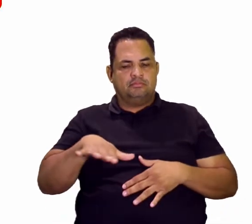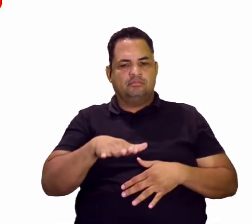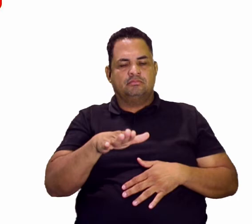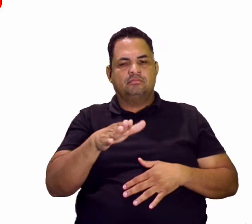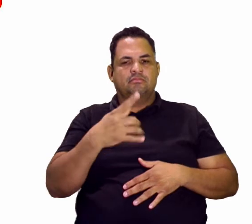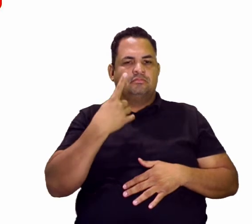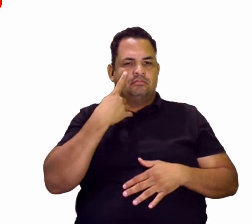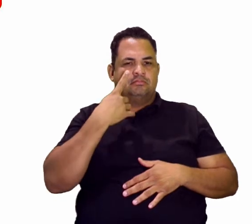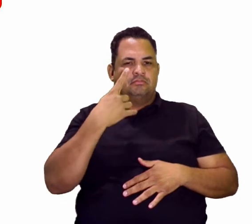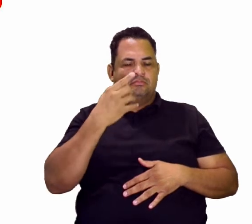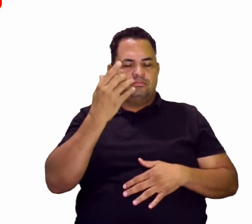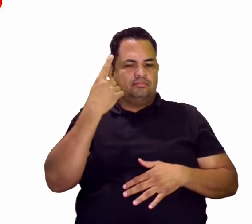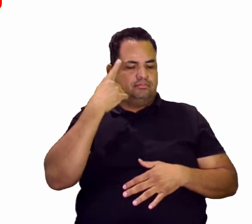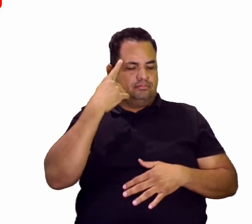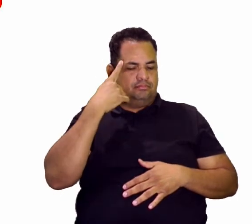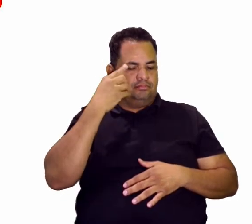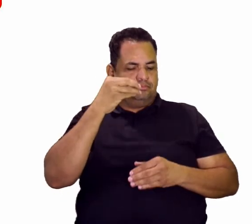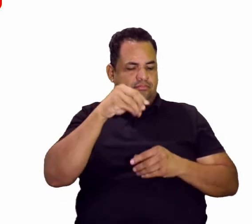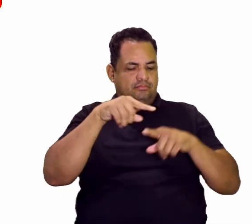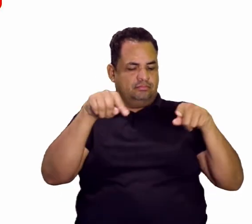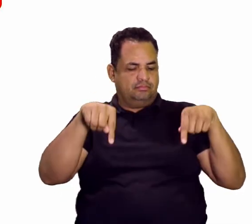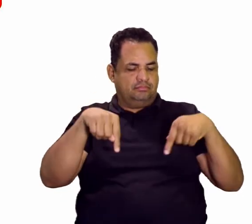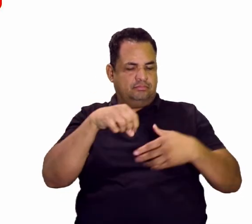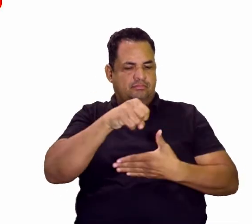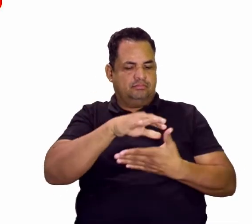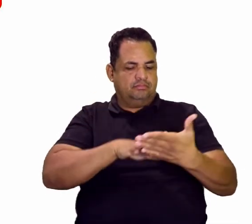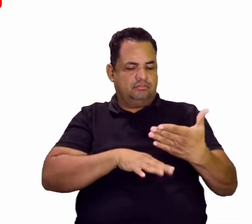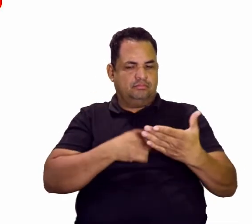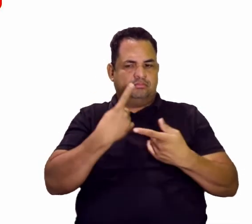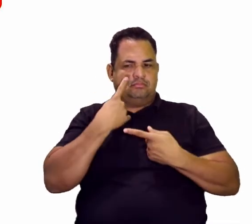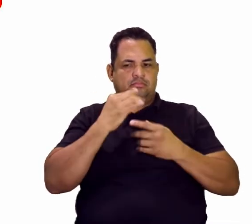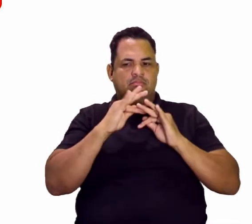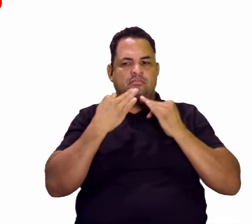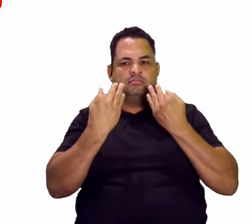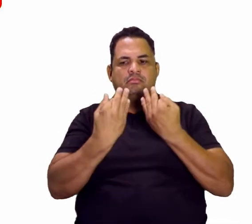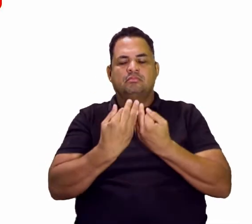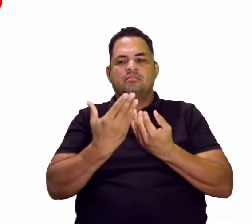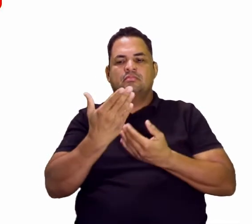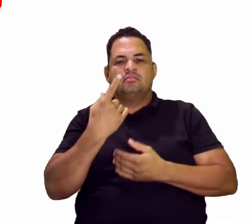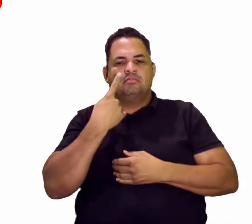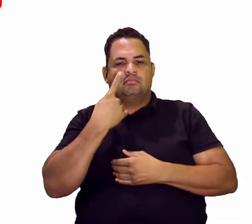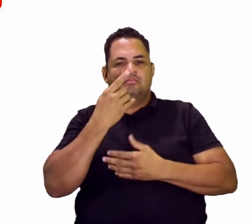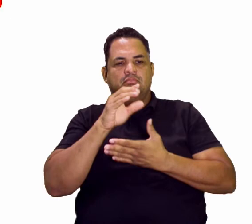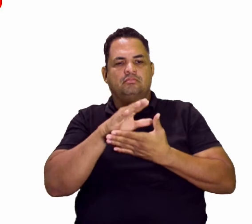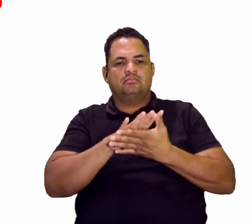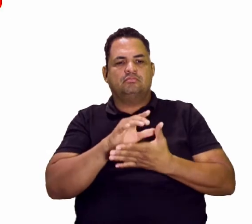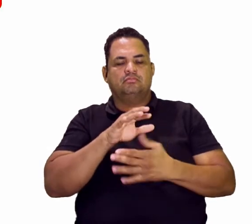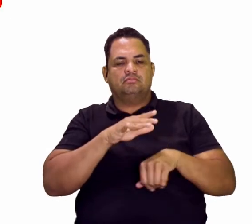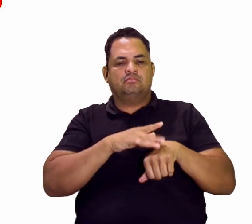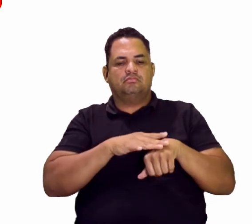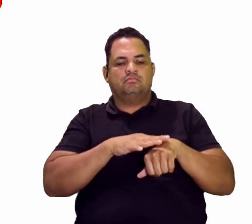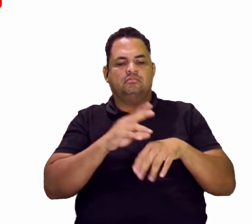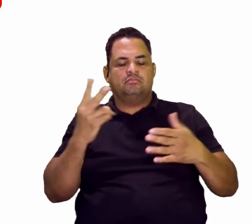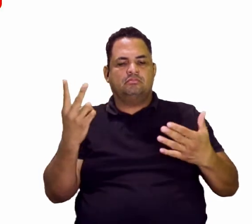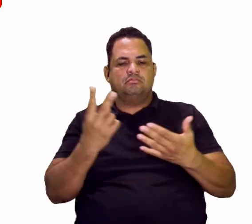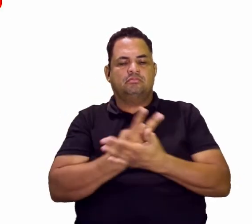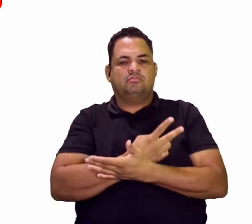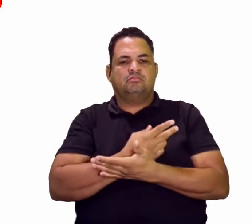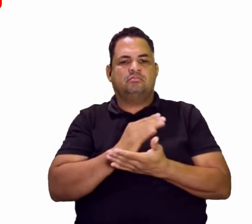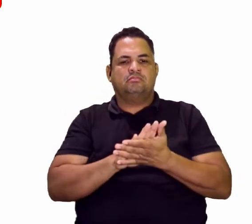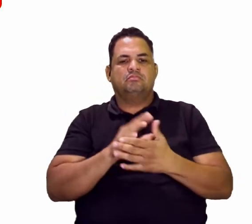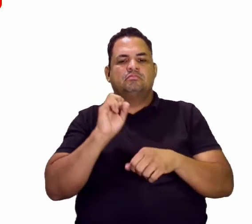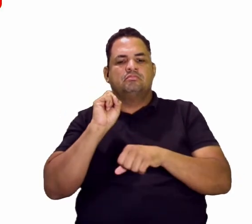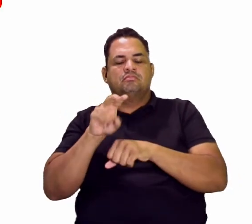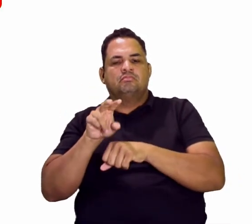estiverem pensando na extra classe de vocês vão se familiarizar um pouquinho mais com essas doenças provocadas ou